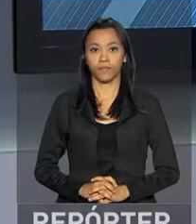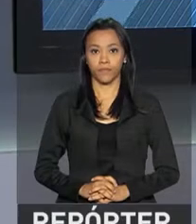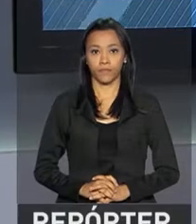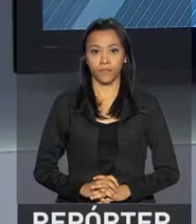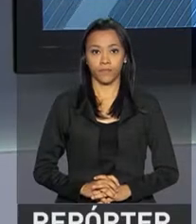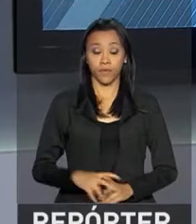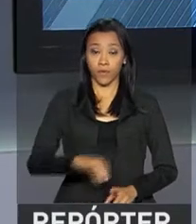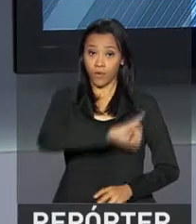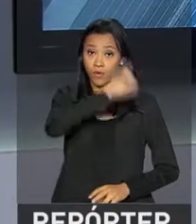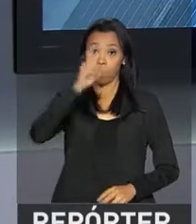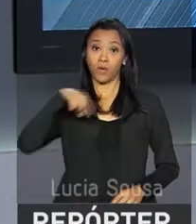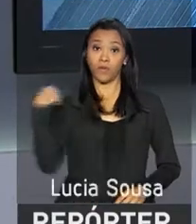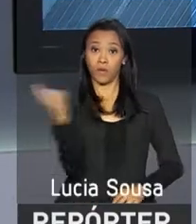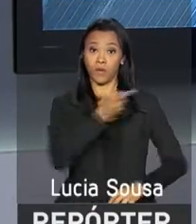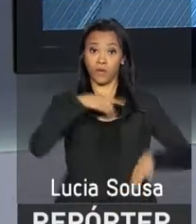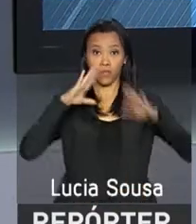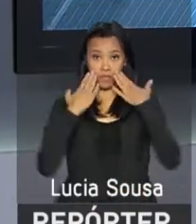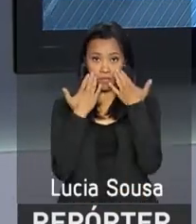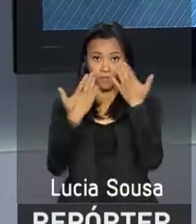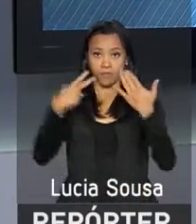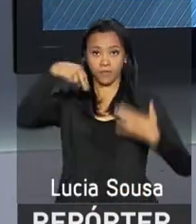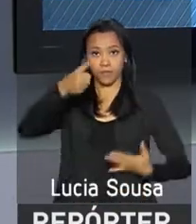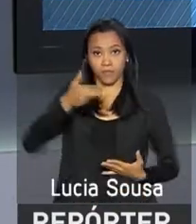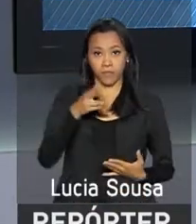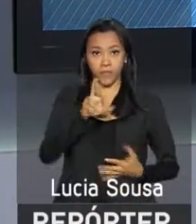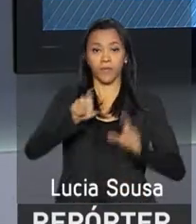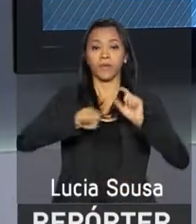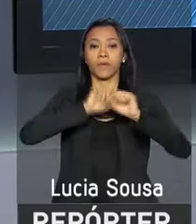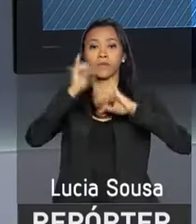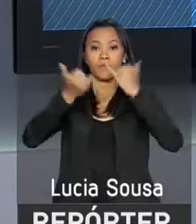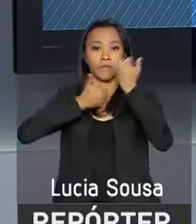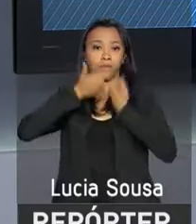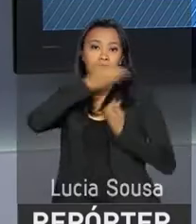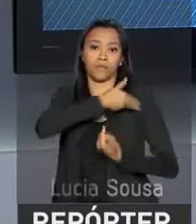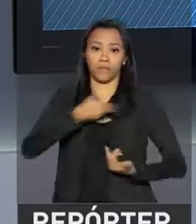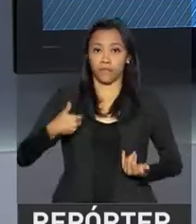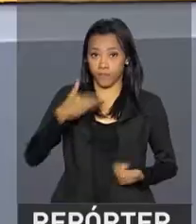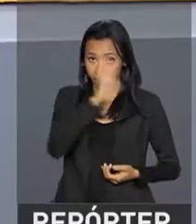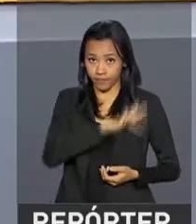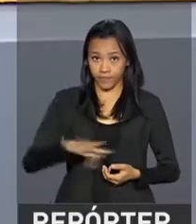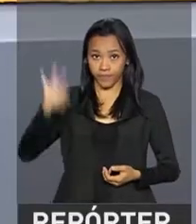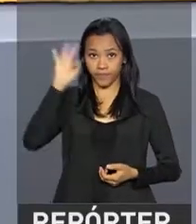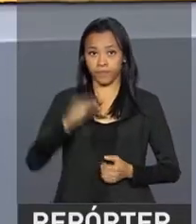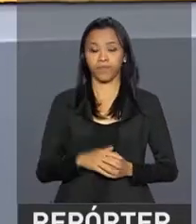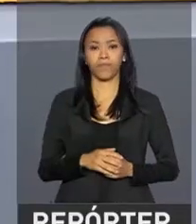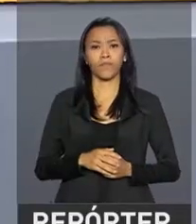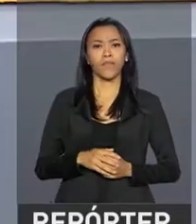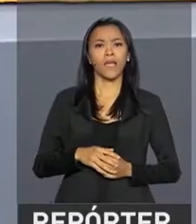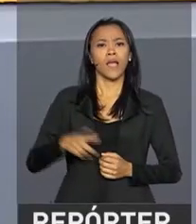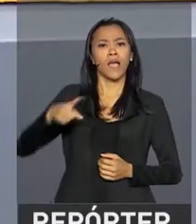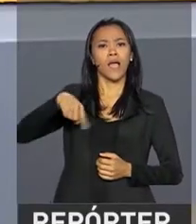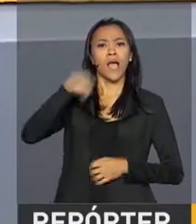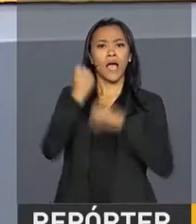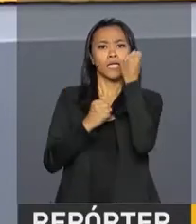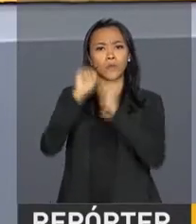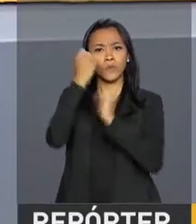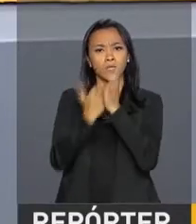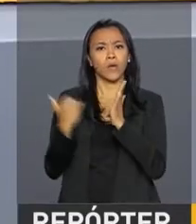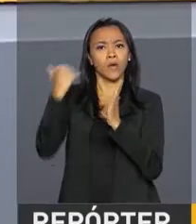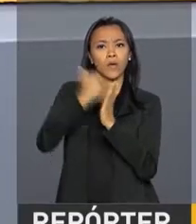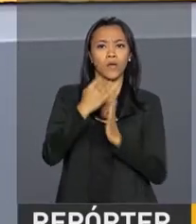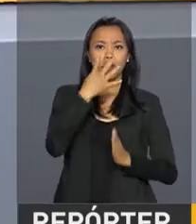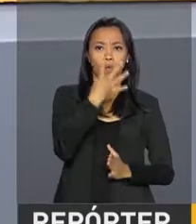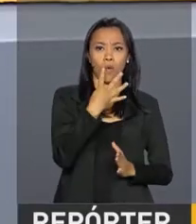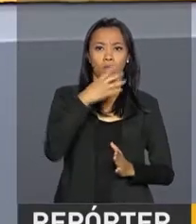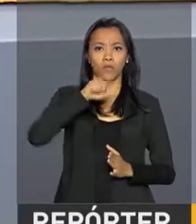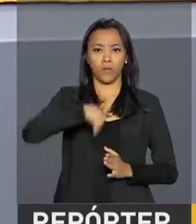olá estamos de volta com o repórter nbr as notícias do governo federal a indústria cresceu 4,7 por